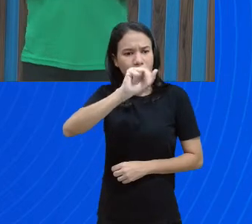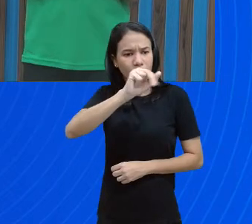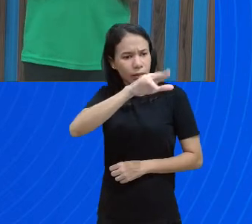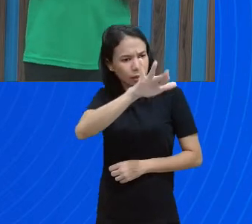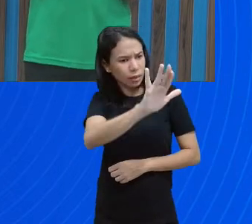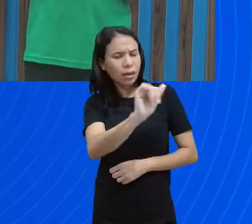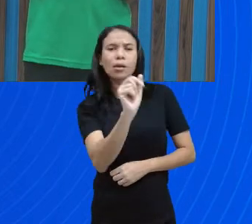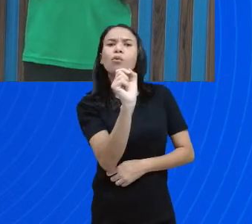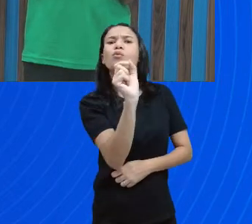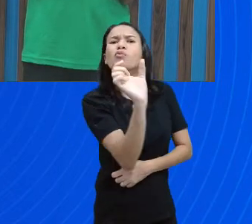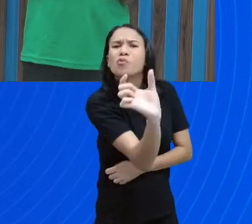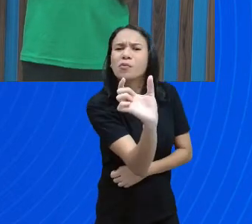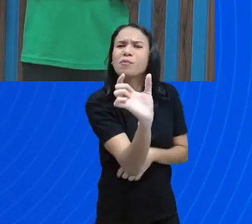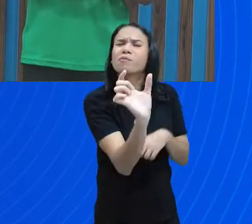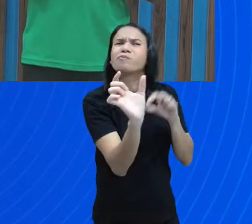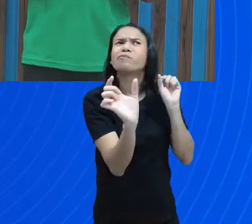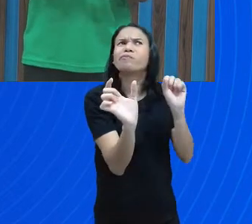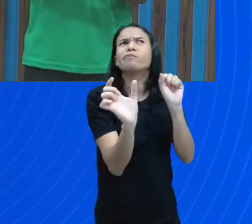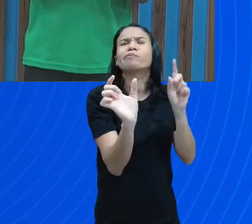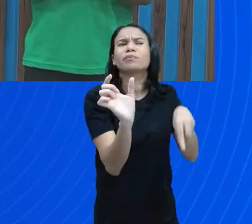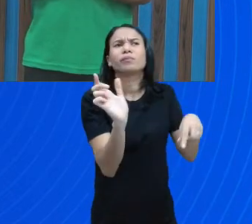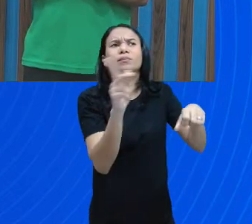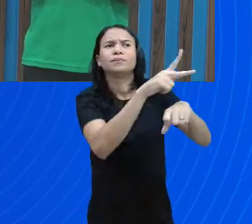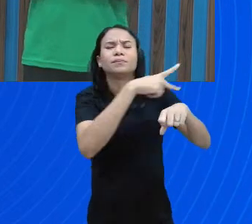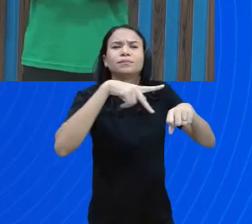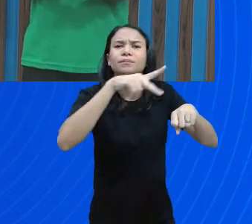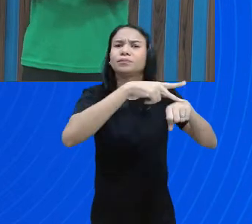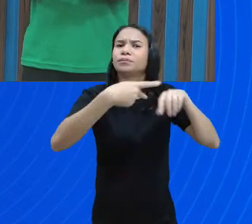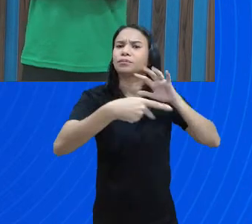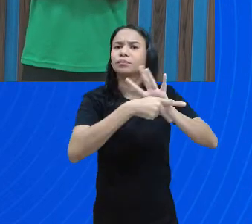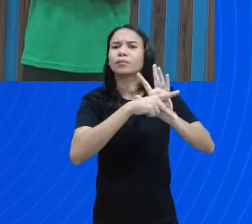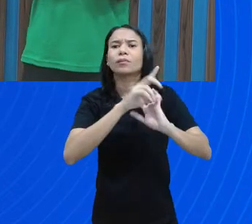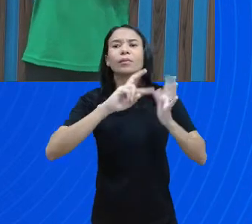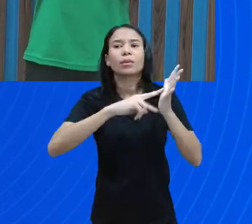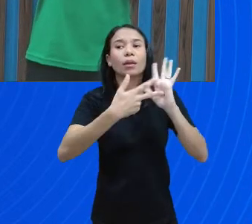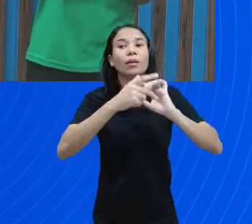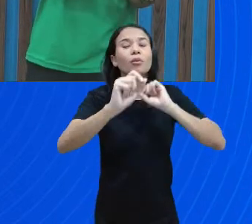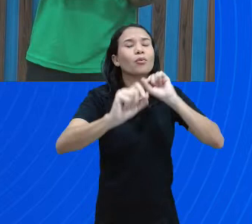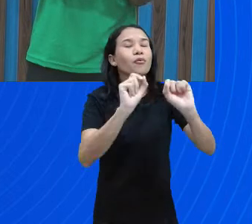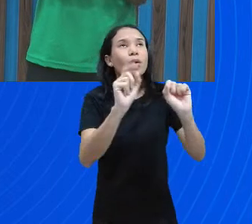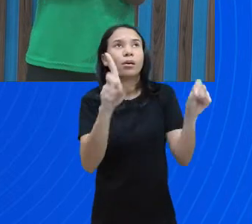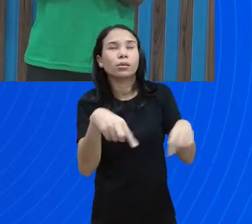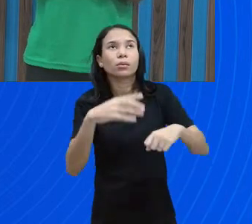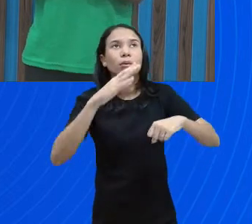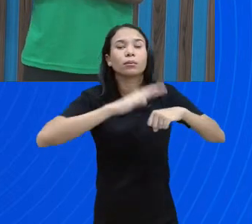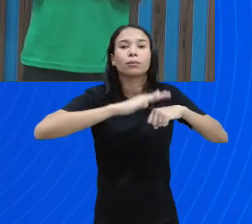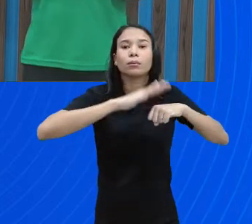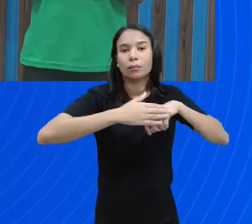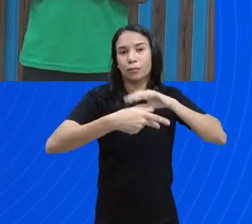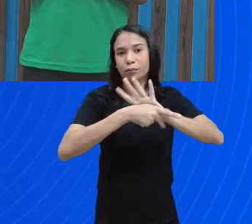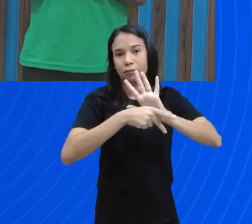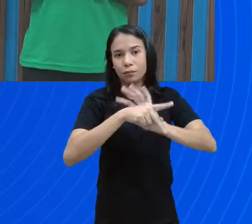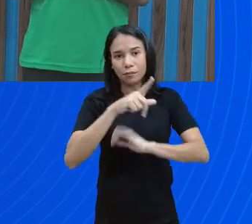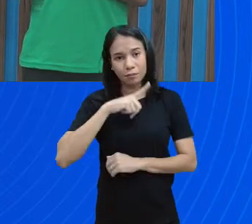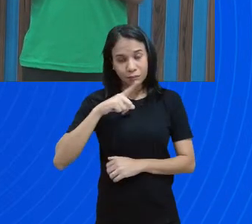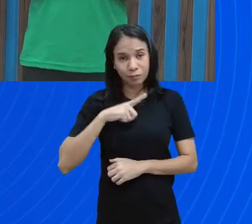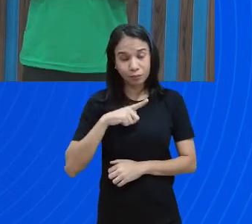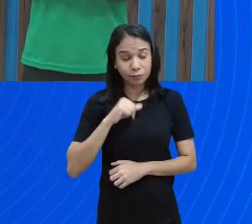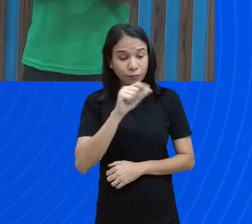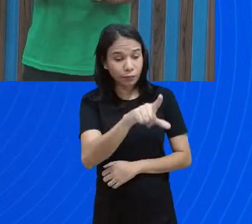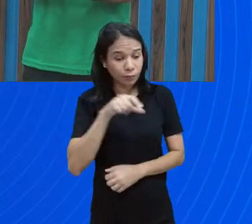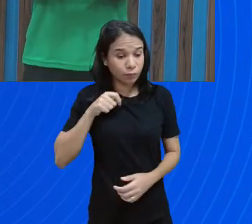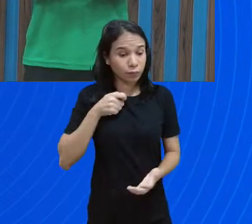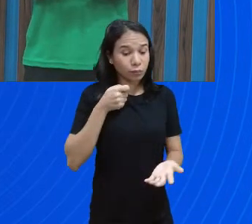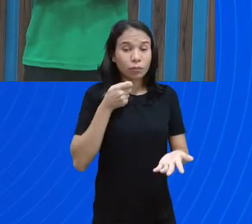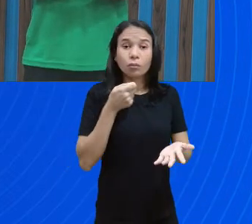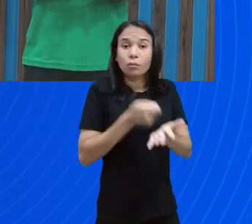Né? Aquele país é soberano. Isso quer dizer o quê? Isso quer dizer que as